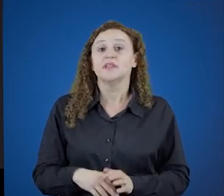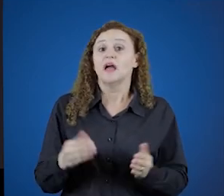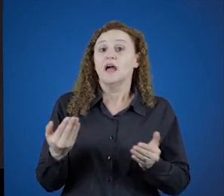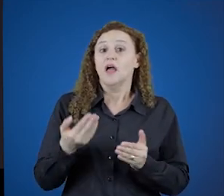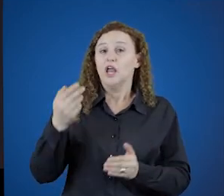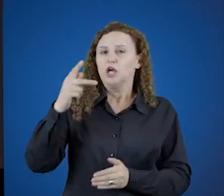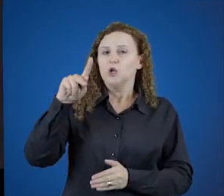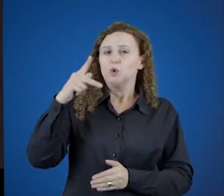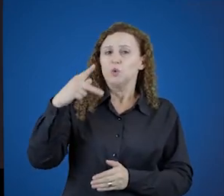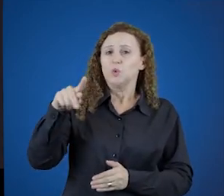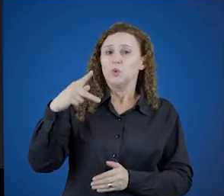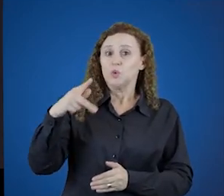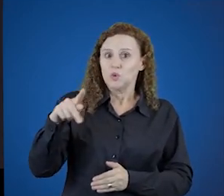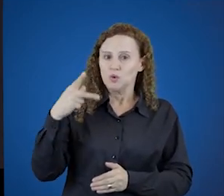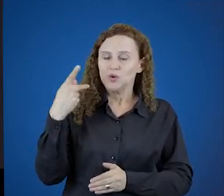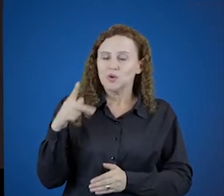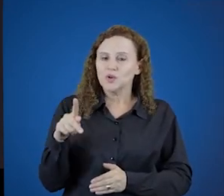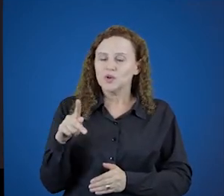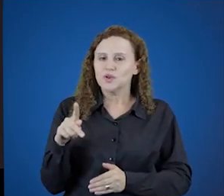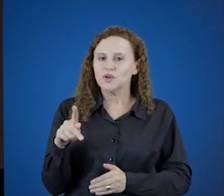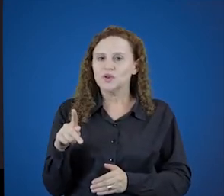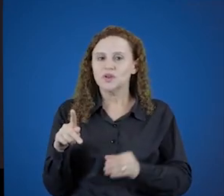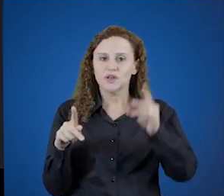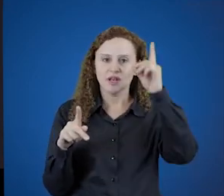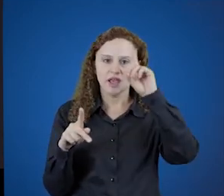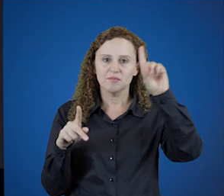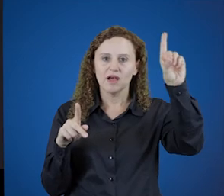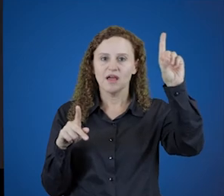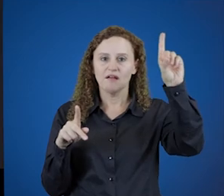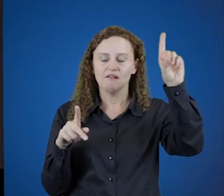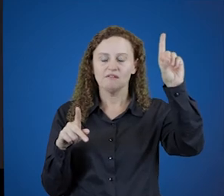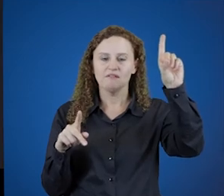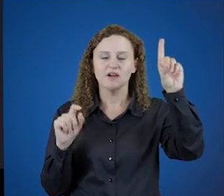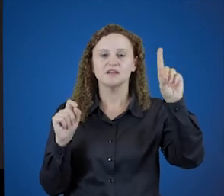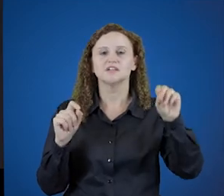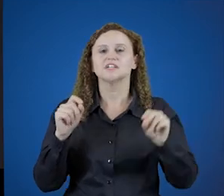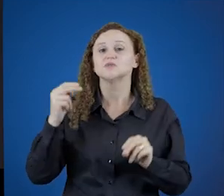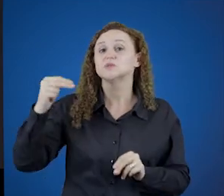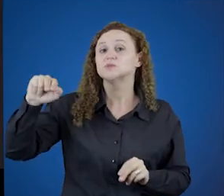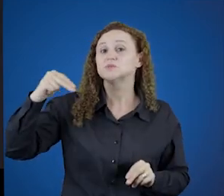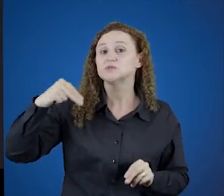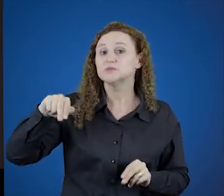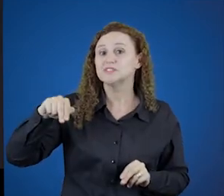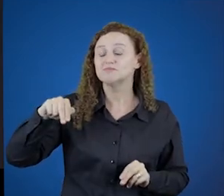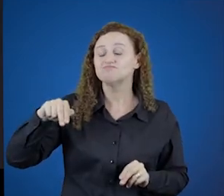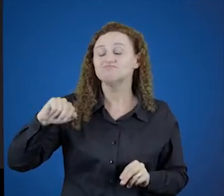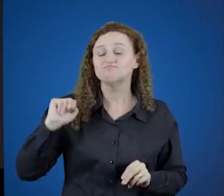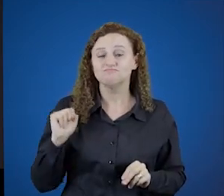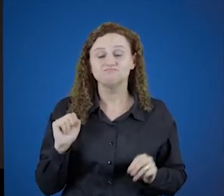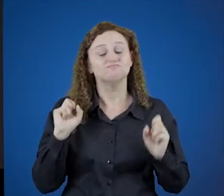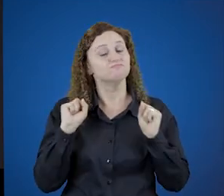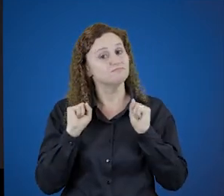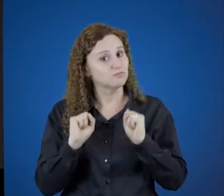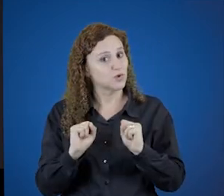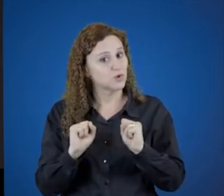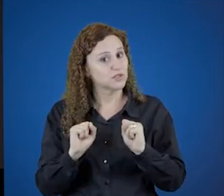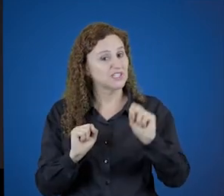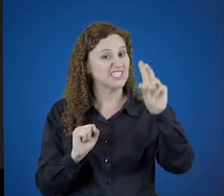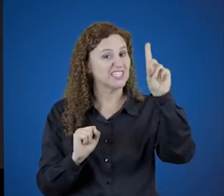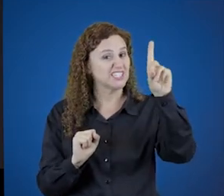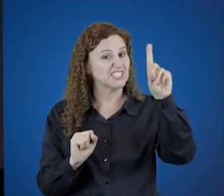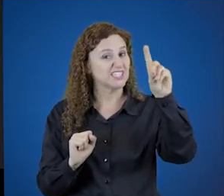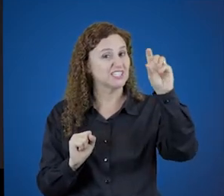Deus no plural no plural a palavra de Deus no nominativo